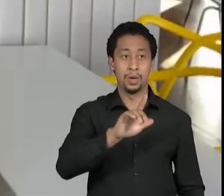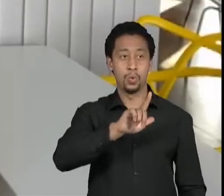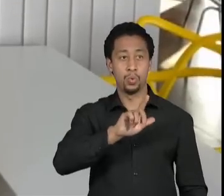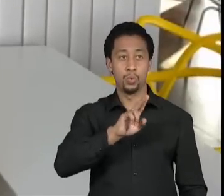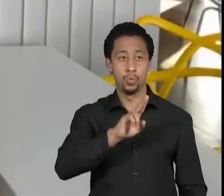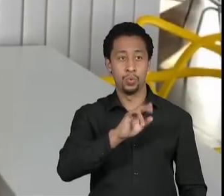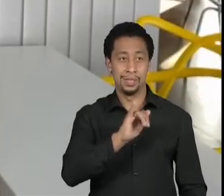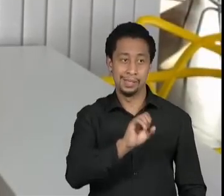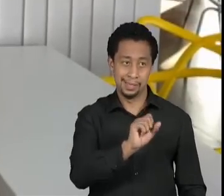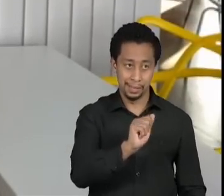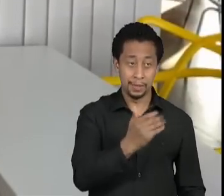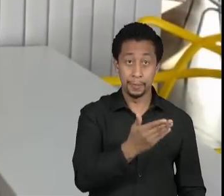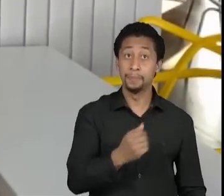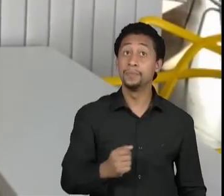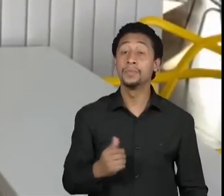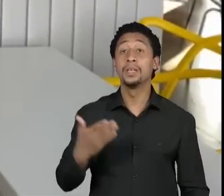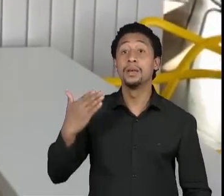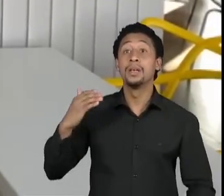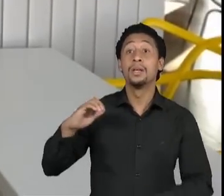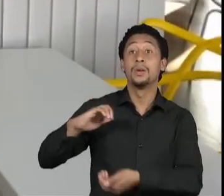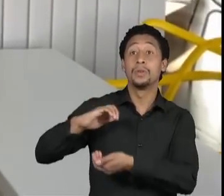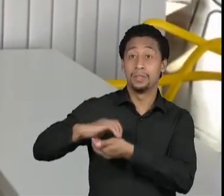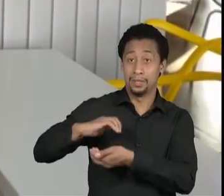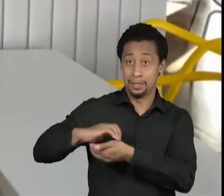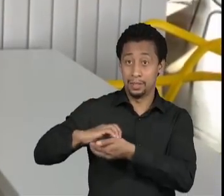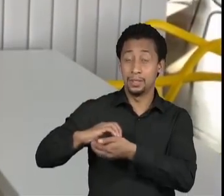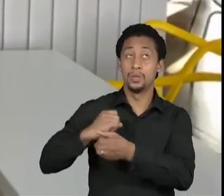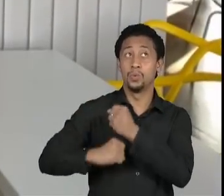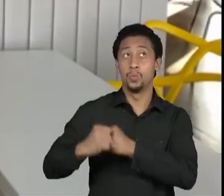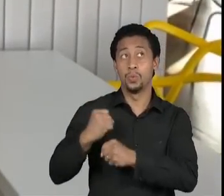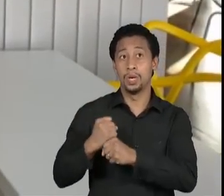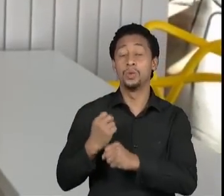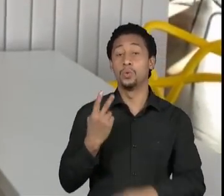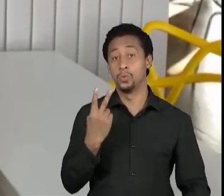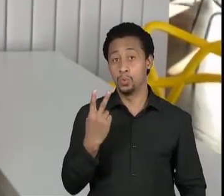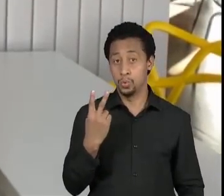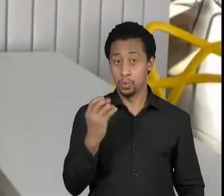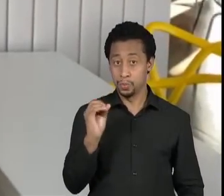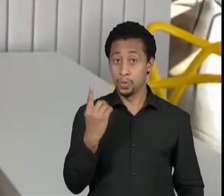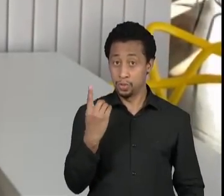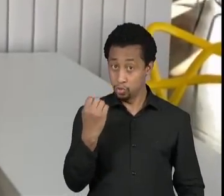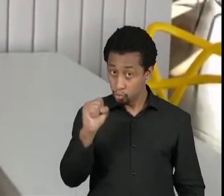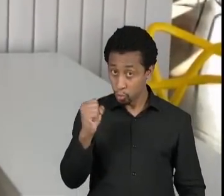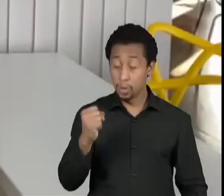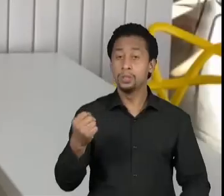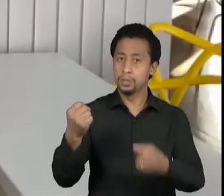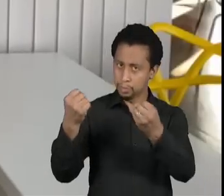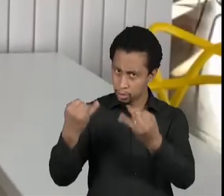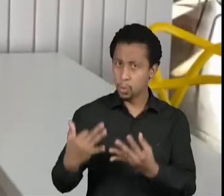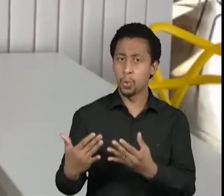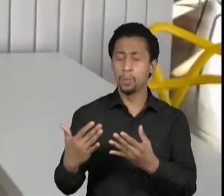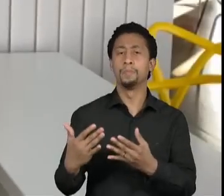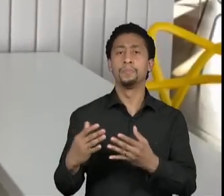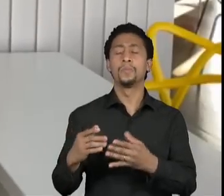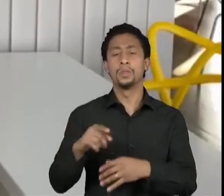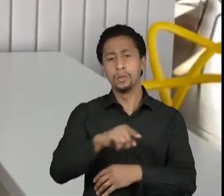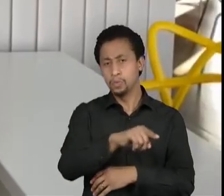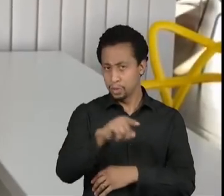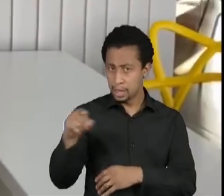que o Supremo Tribunal Federal, lá em 2018, nos disse que o homeschooling não era inconstitucional, portanto,